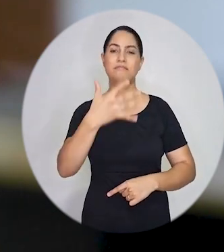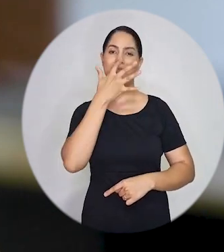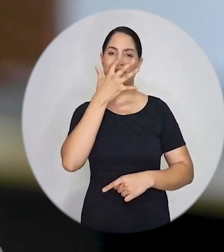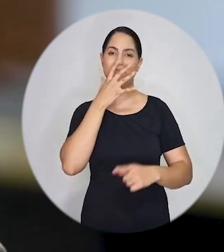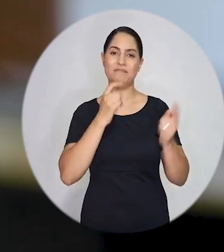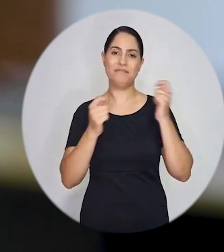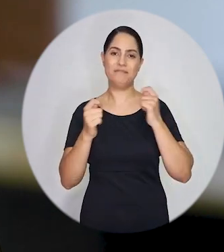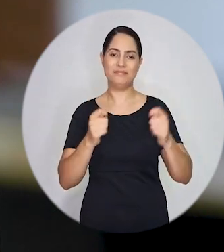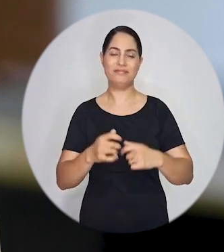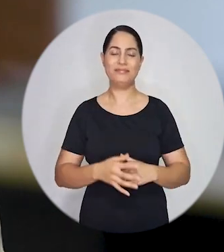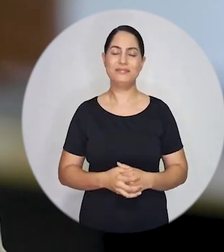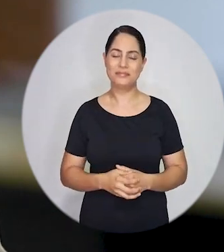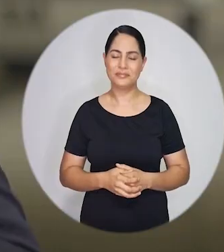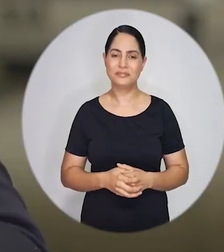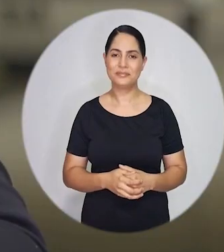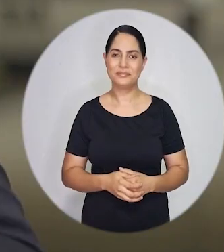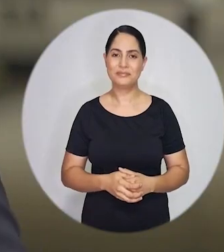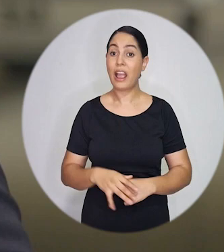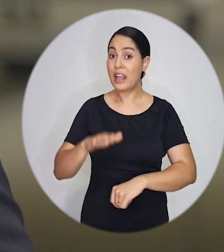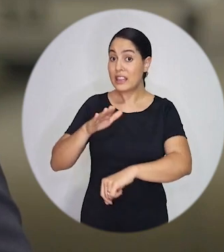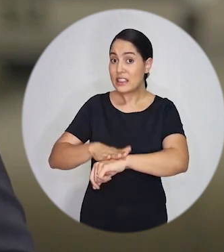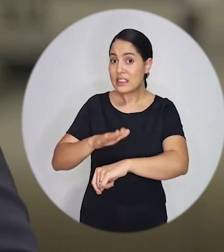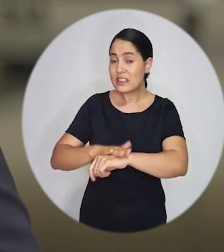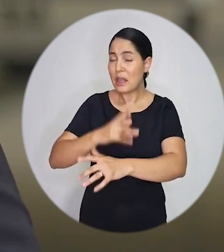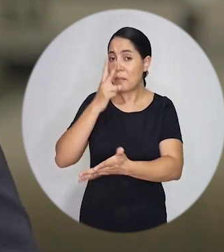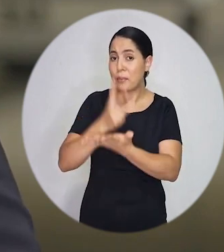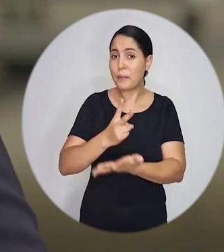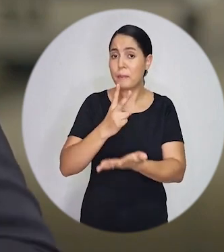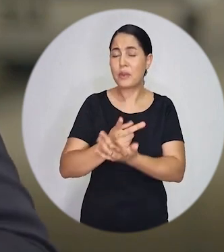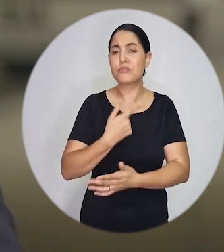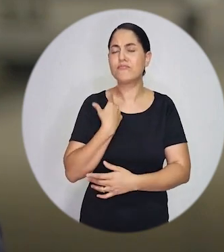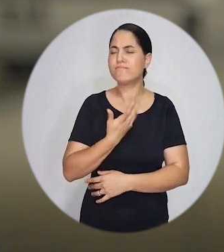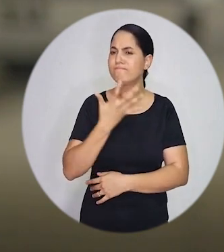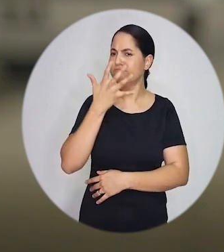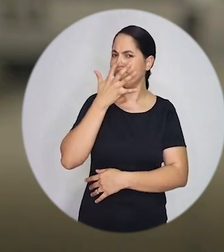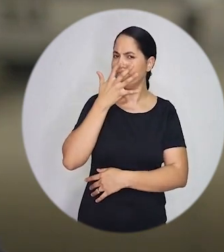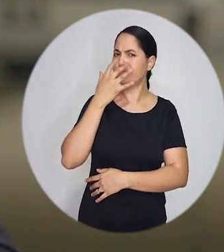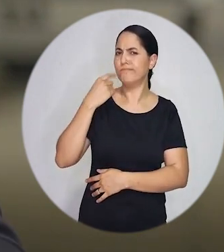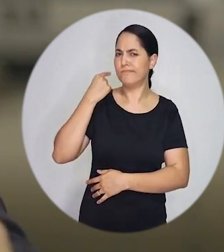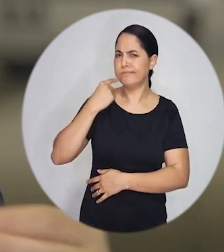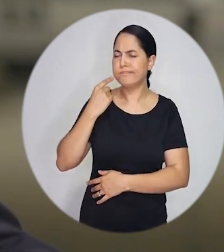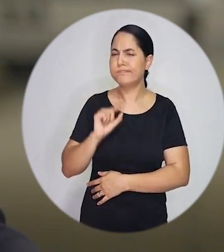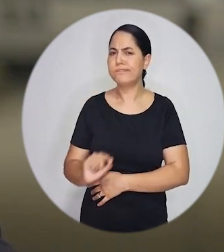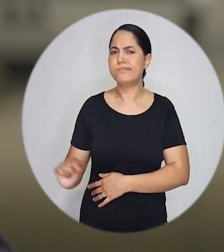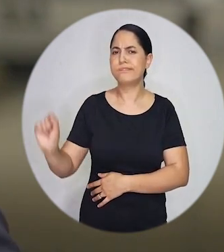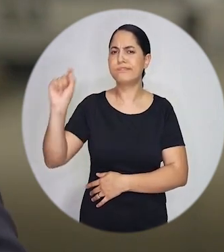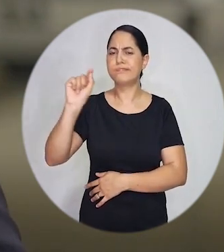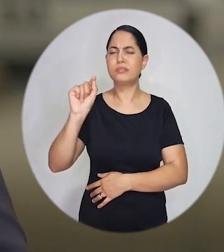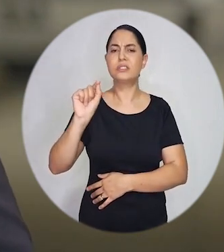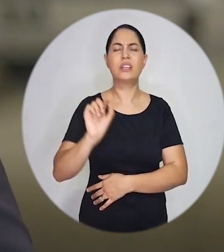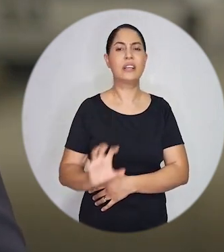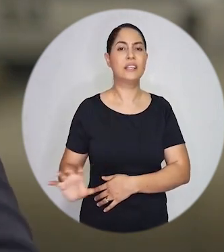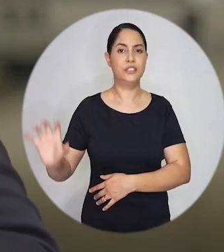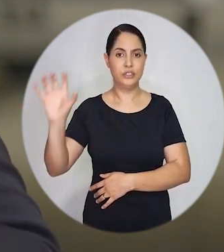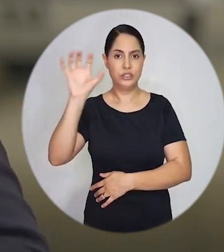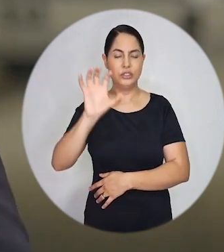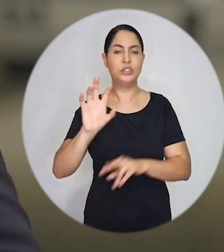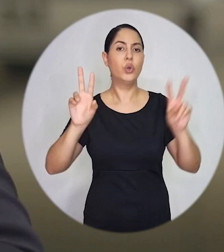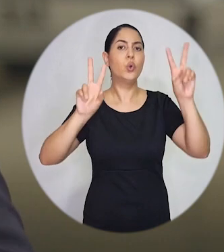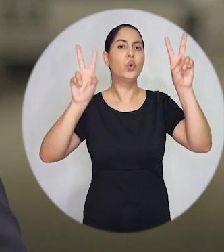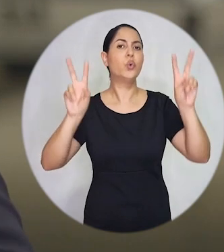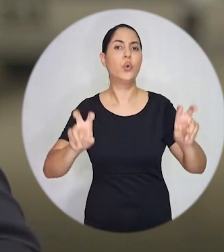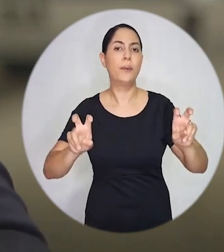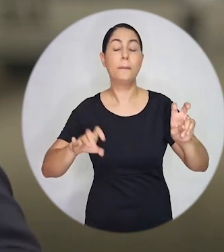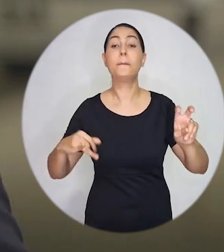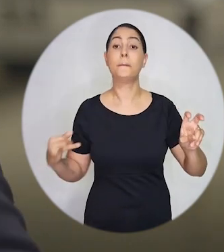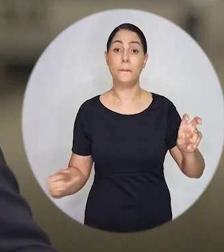a dia. Confira na entrevista. Ao mesmo tempo em que nós temos ouvido a advocacia em cada uma das subseções sobre